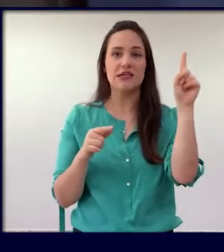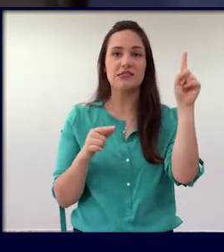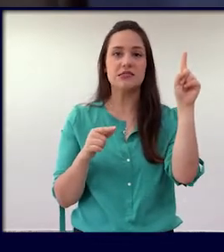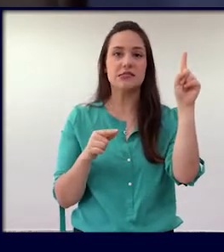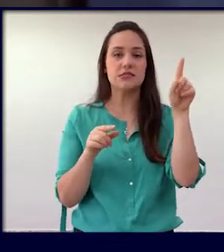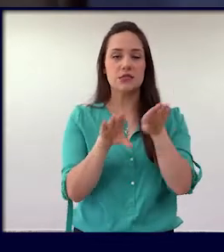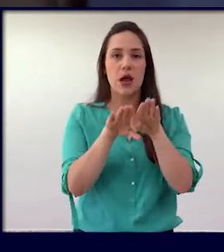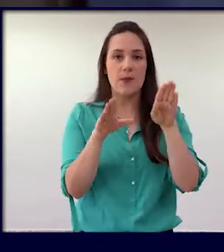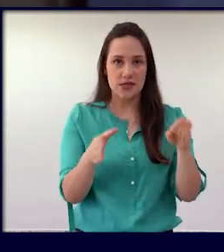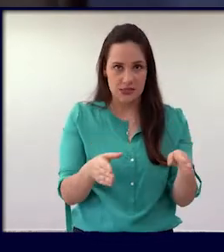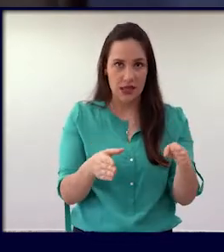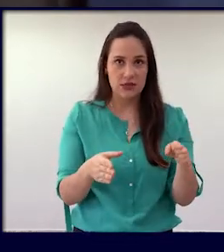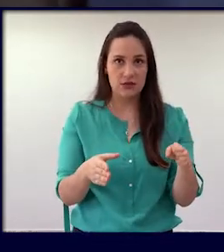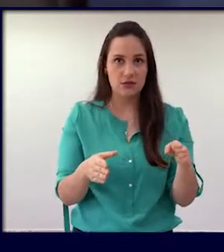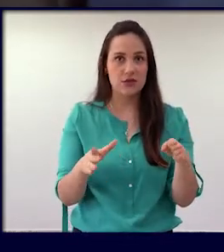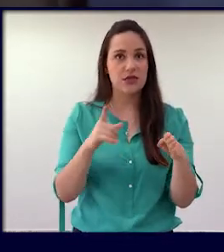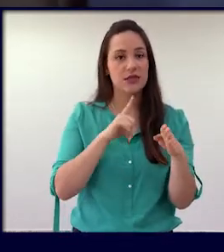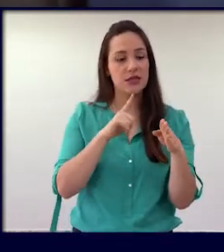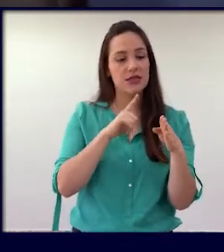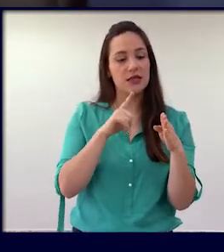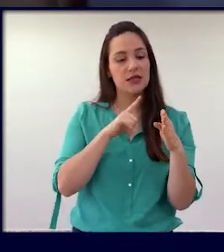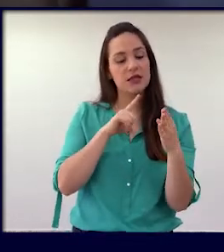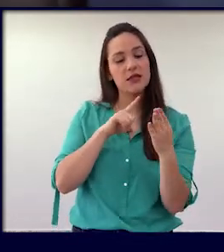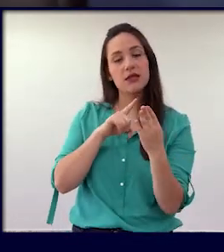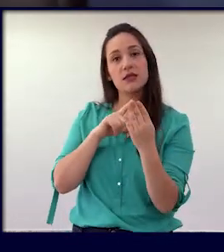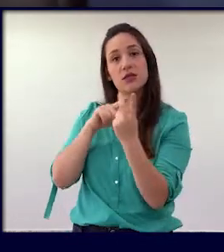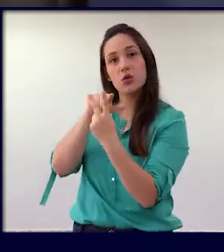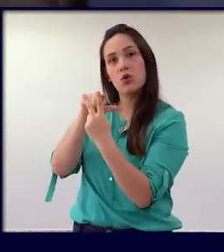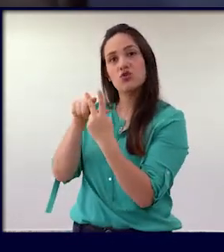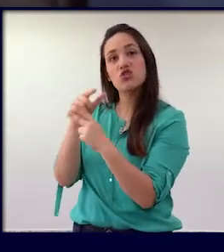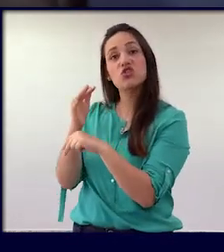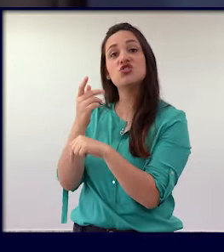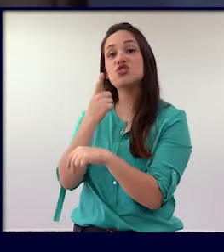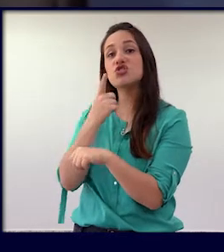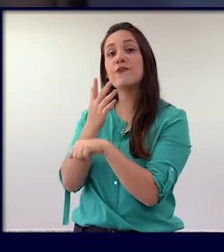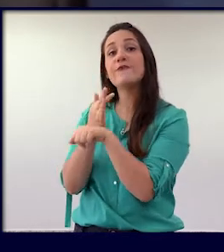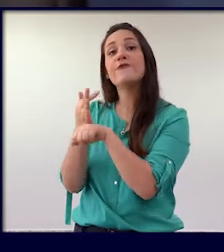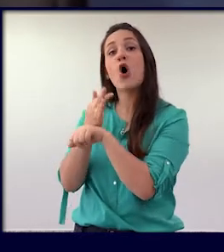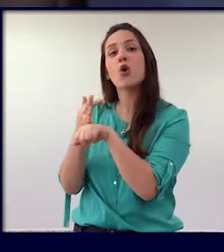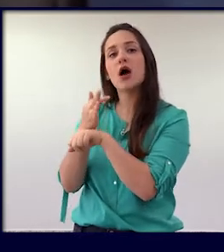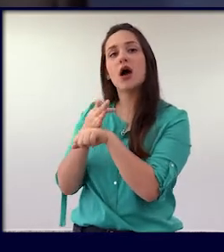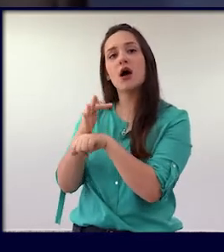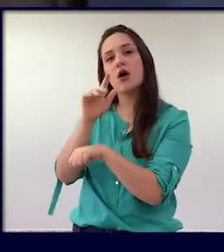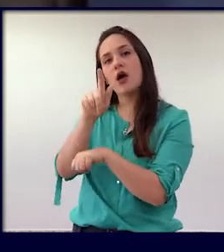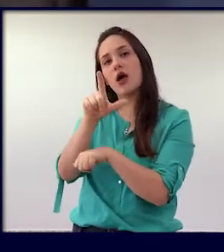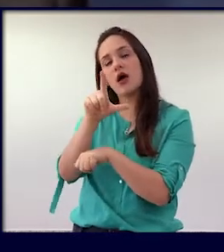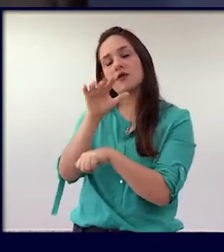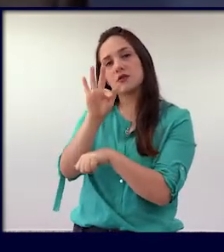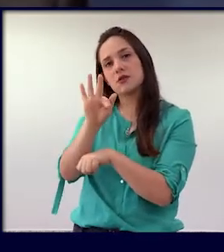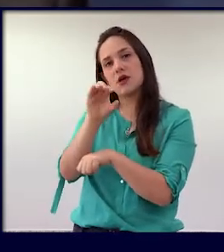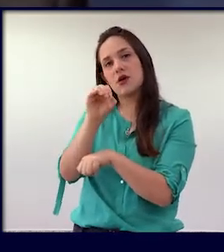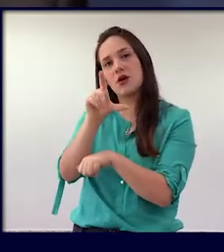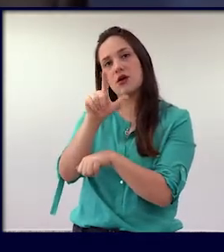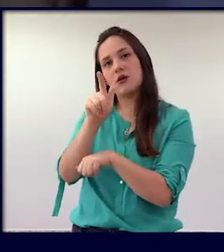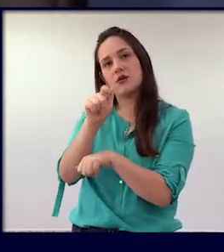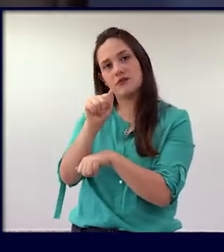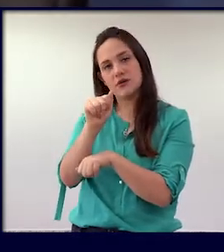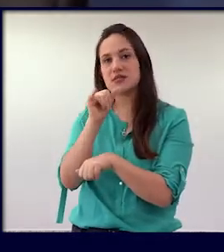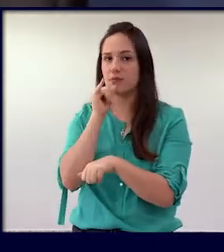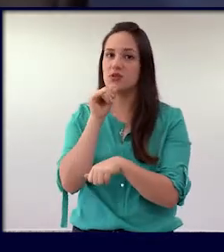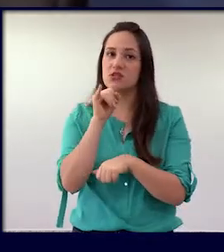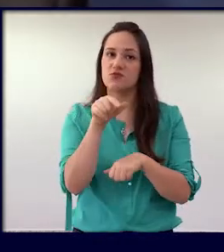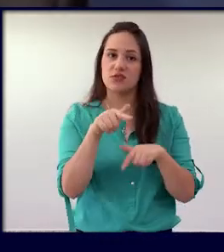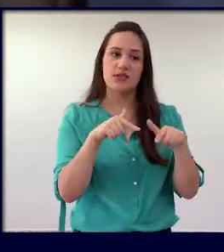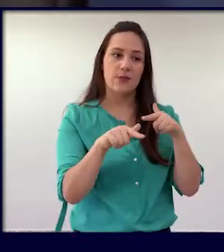convocação prestado como mesário para a Justiça Eleitoral, o eleitor ele fica com 2 dias de folga no trabalho. Então, ele vai trabalhar